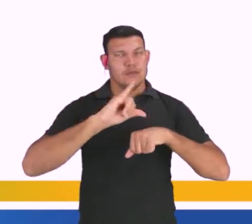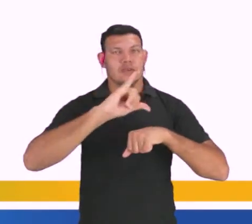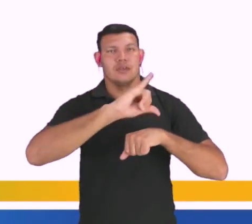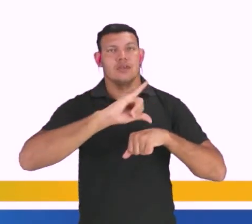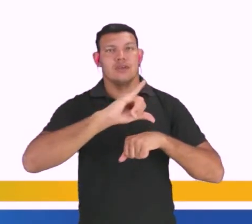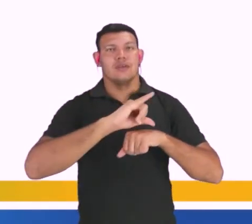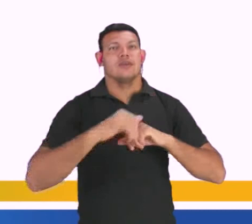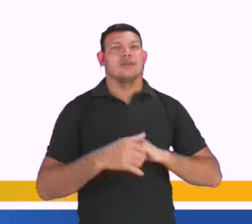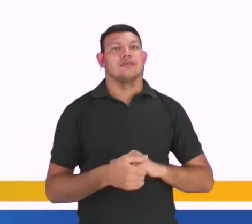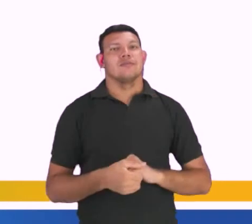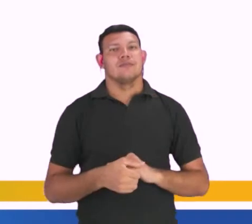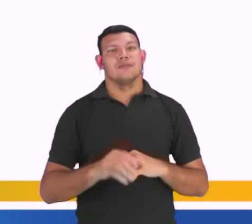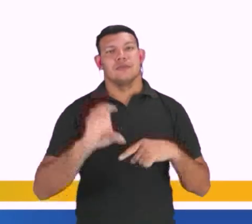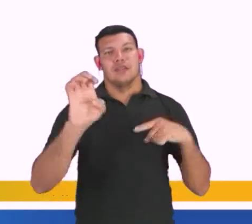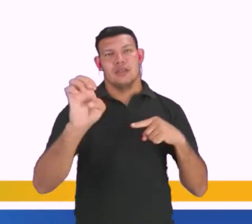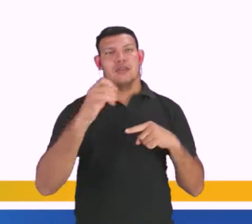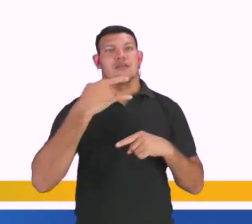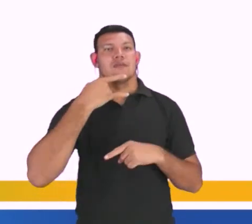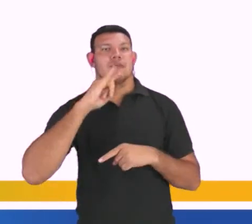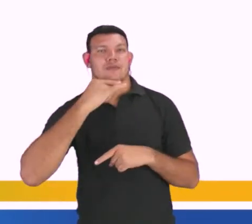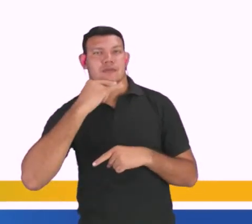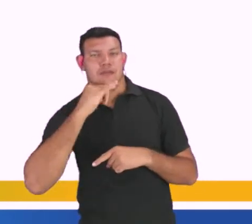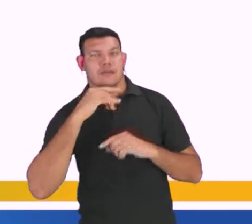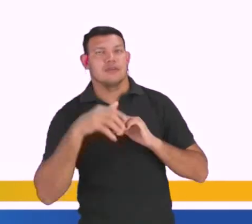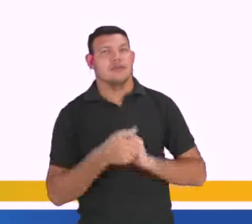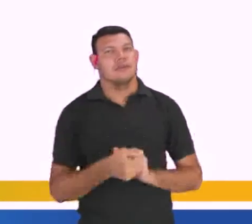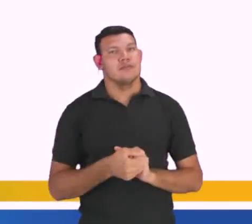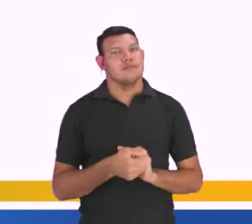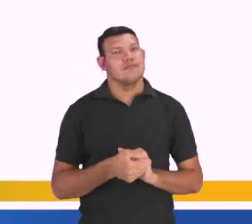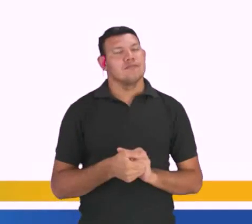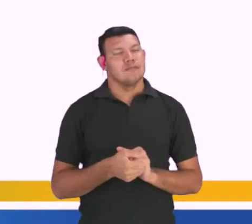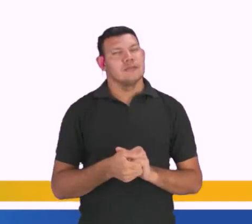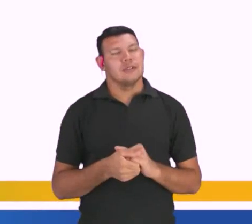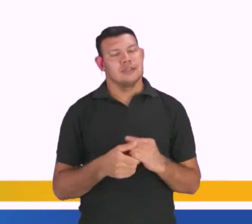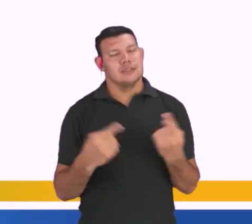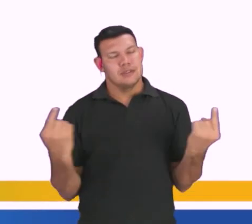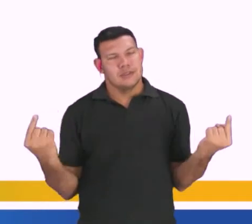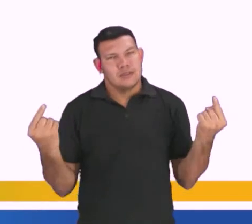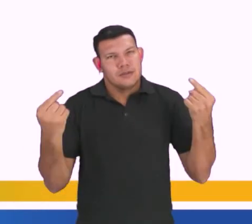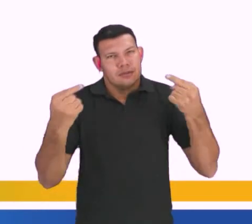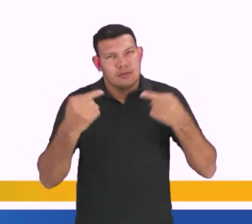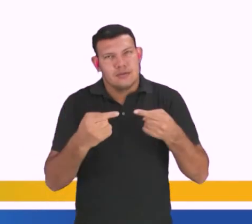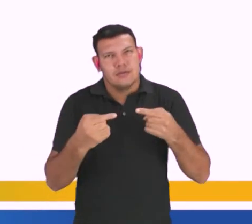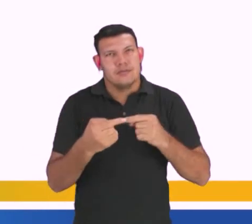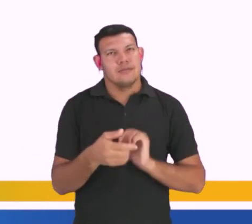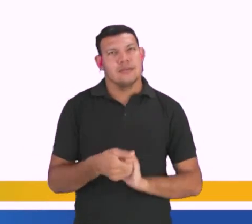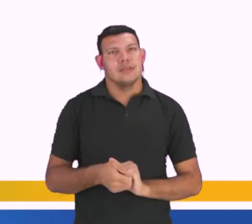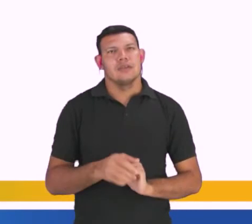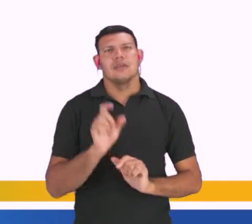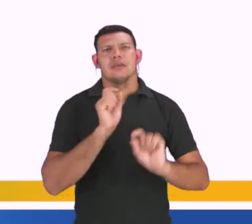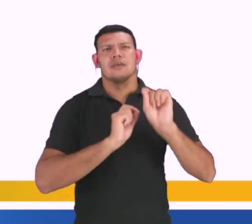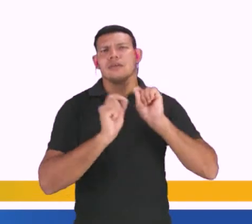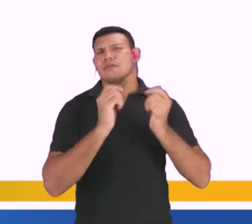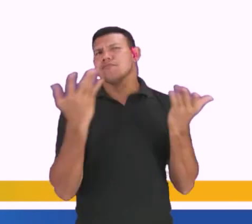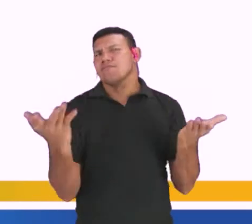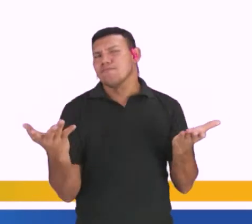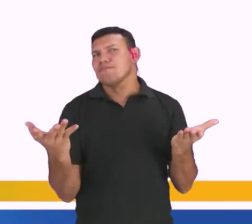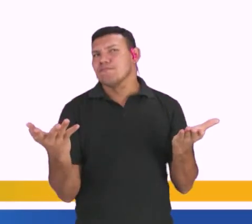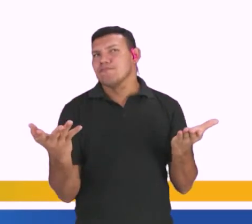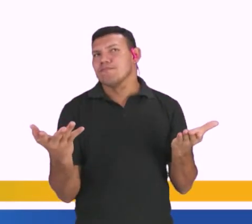está falando de... Você pode até fazer uma associação mnemônica, né?